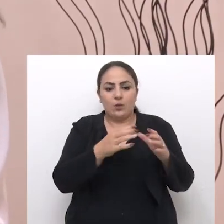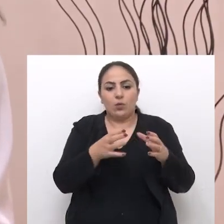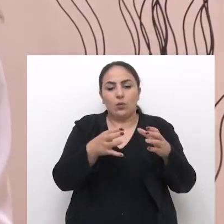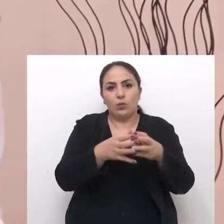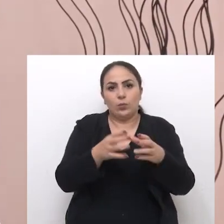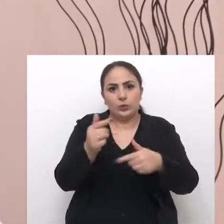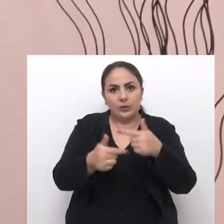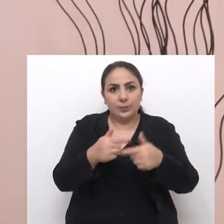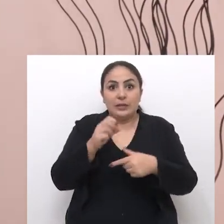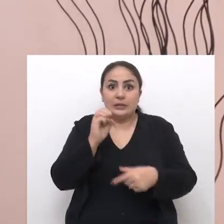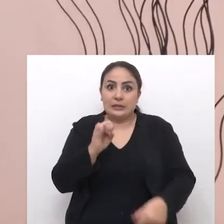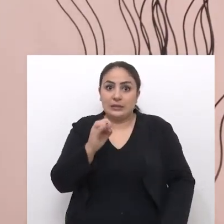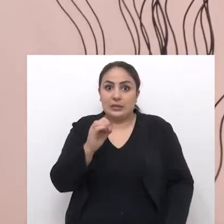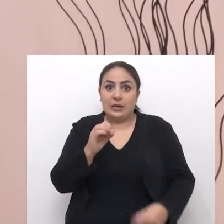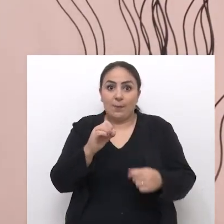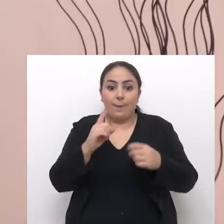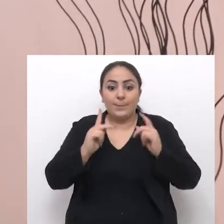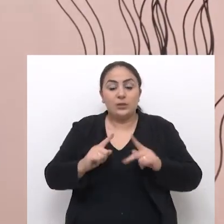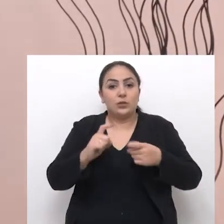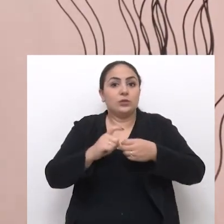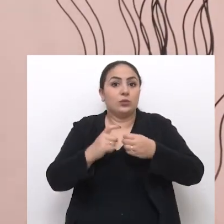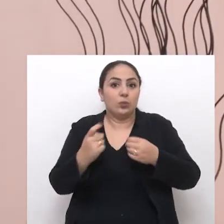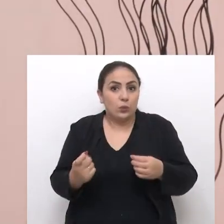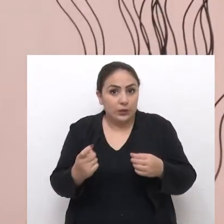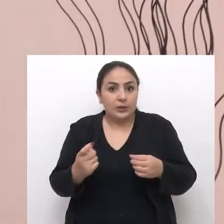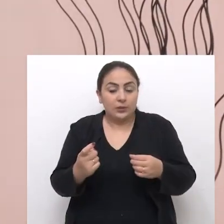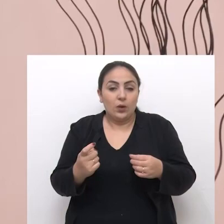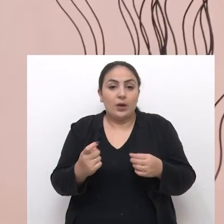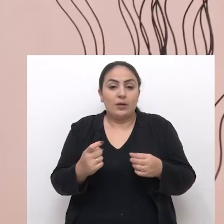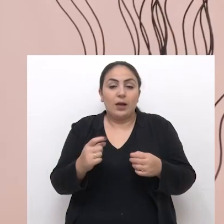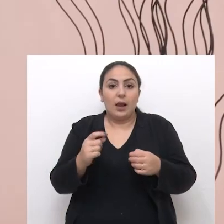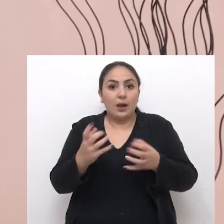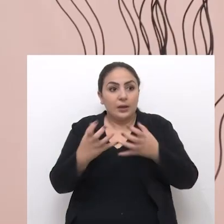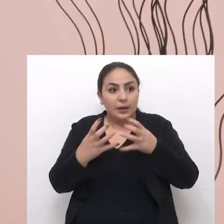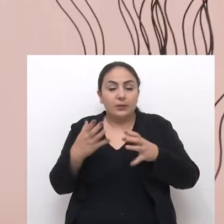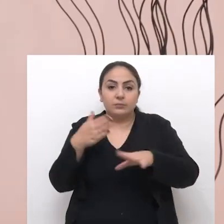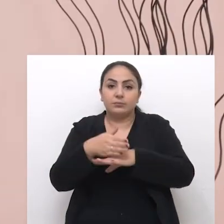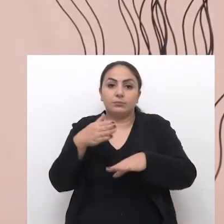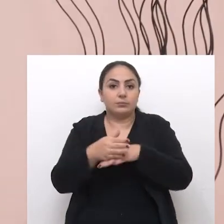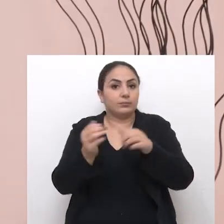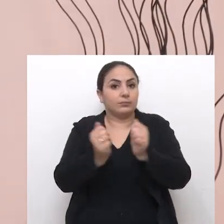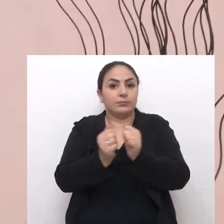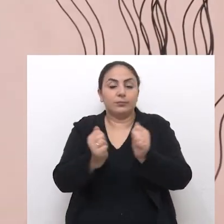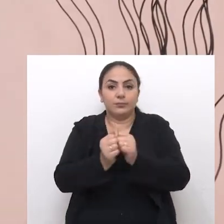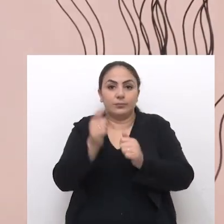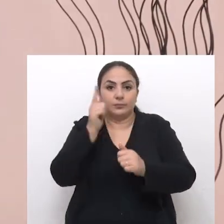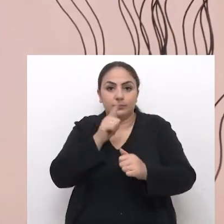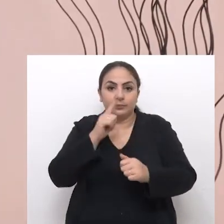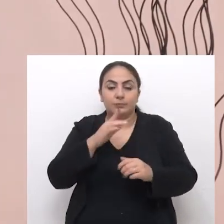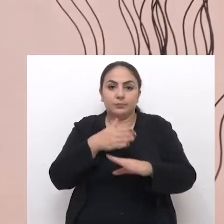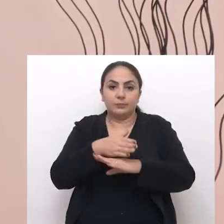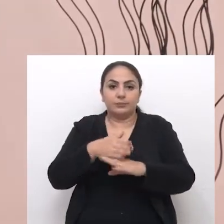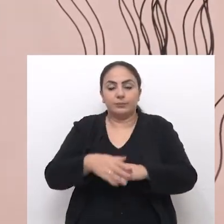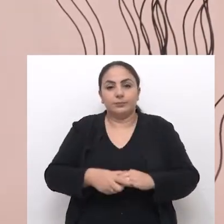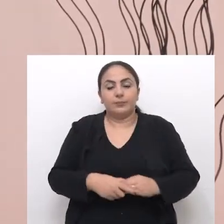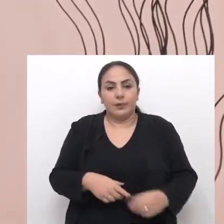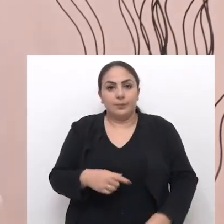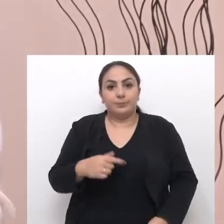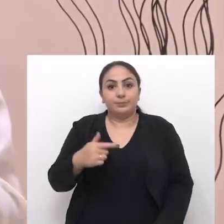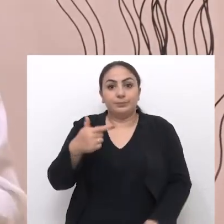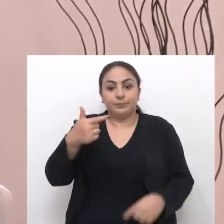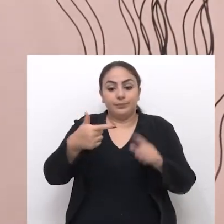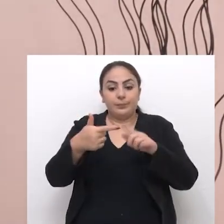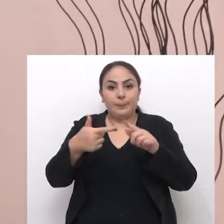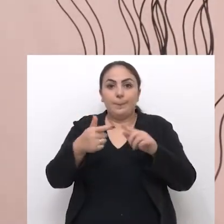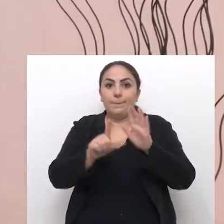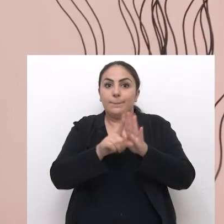se eu faço algo diferente do meu sistema, eu quero sempre pertencer e faço as coisas inconscientemente para pertencer.